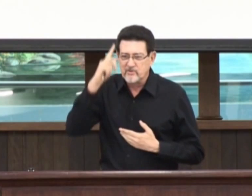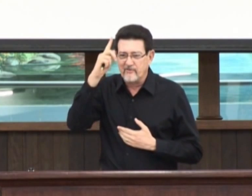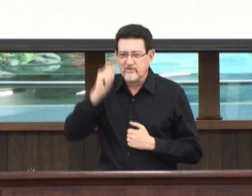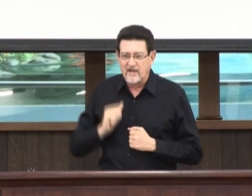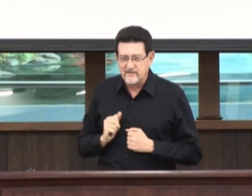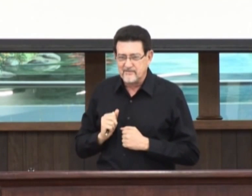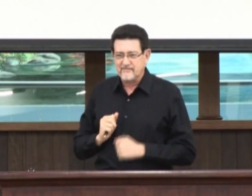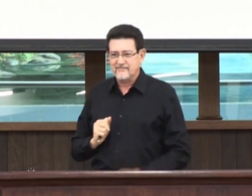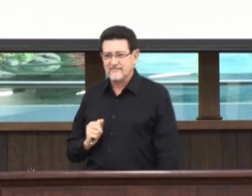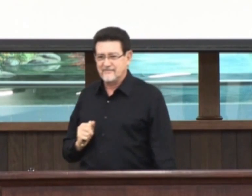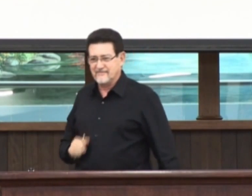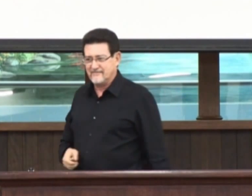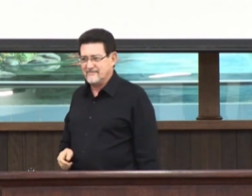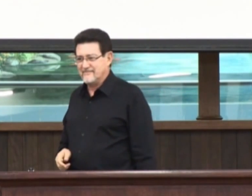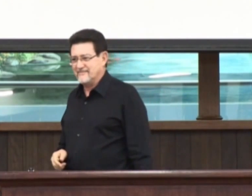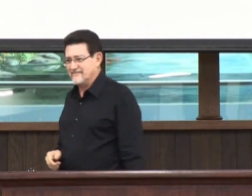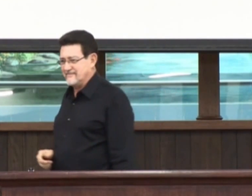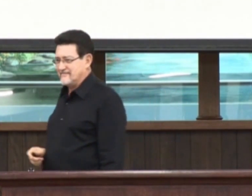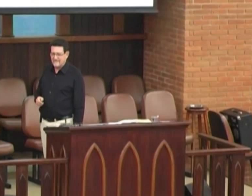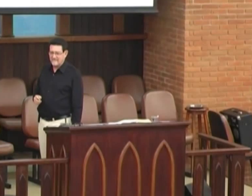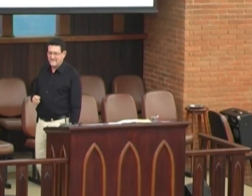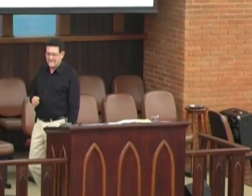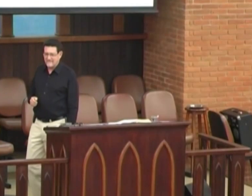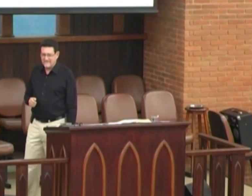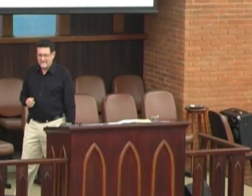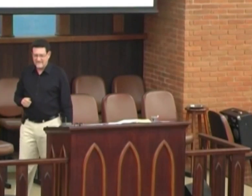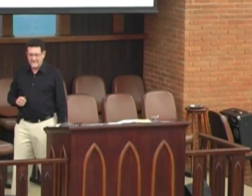com uma só vontade.